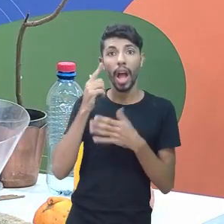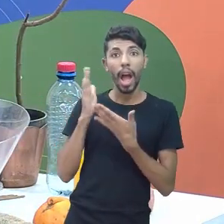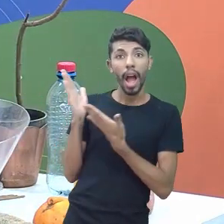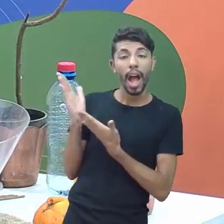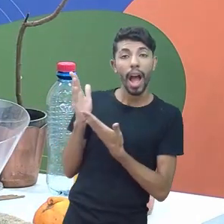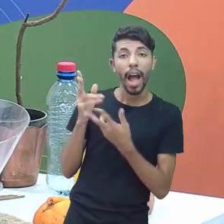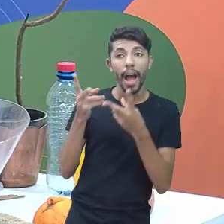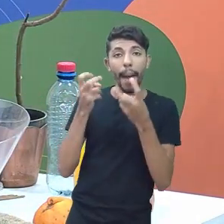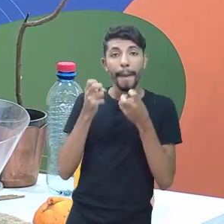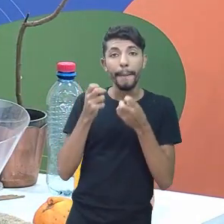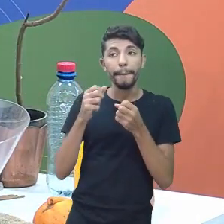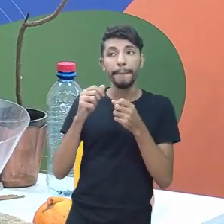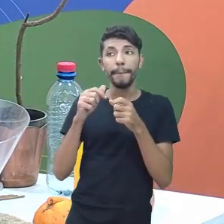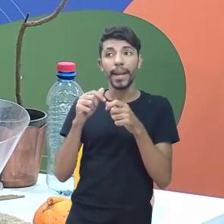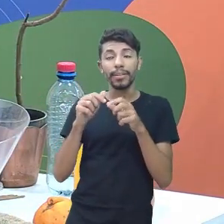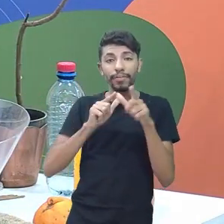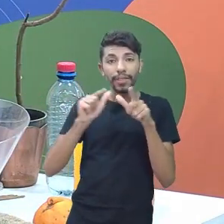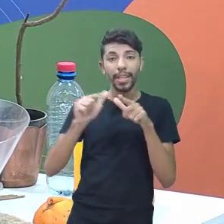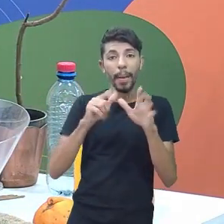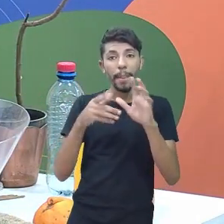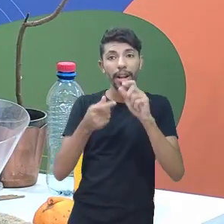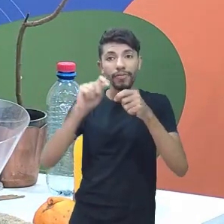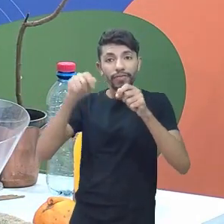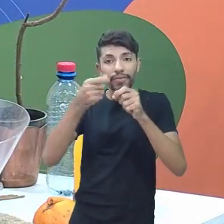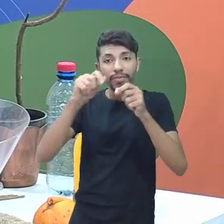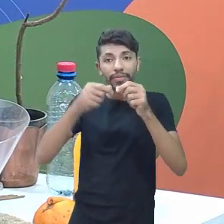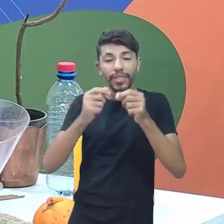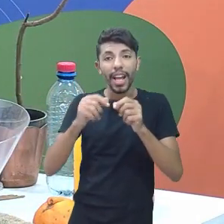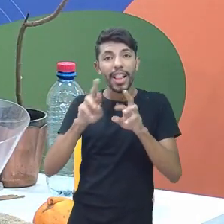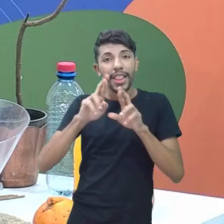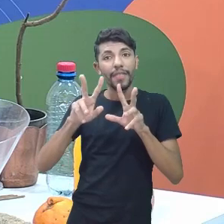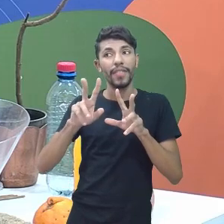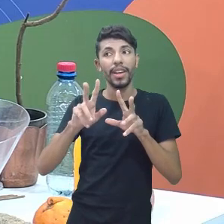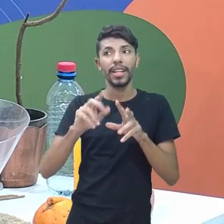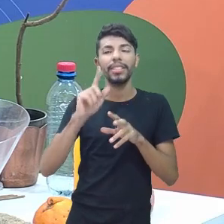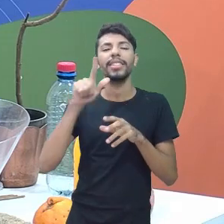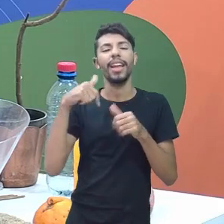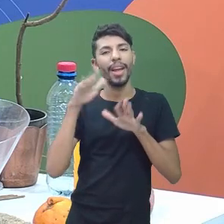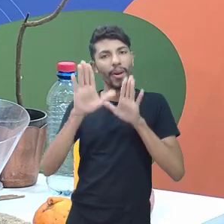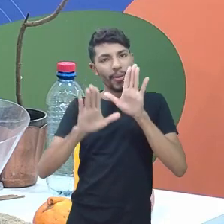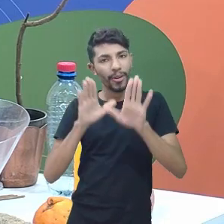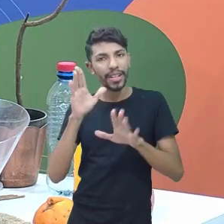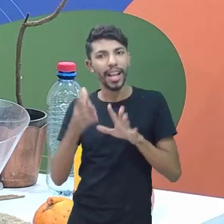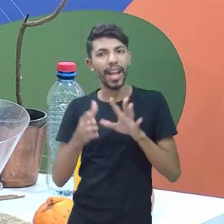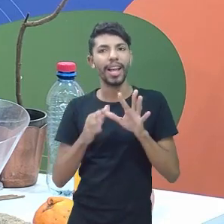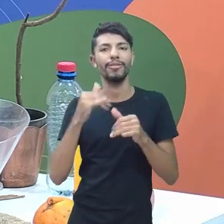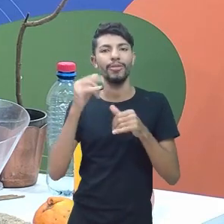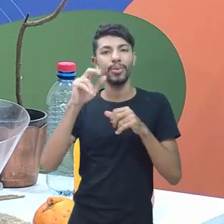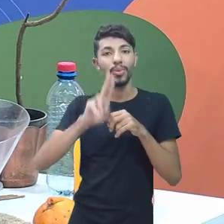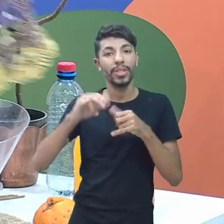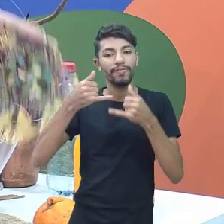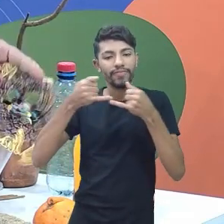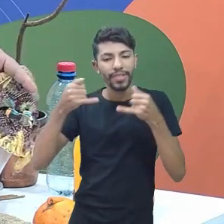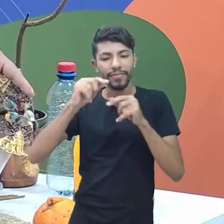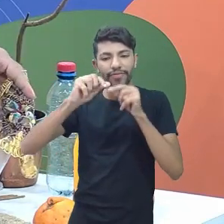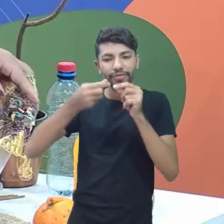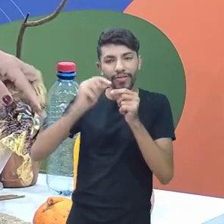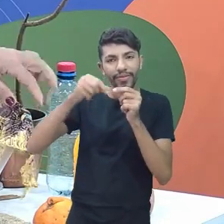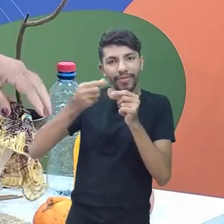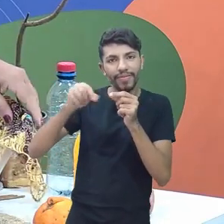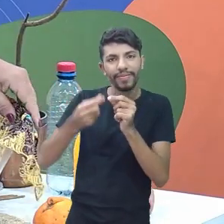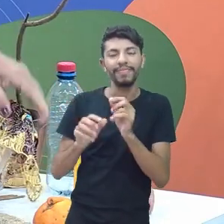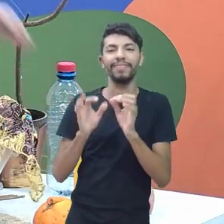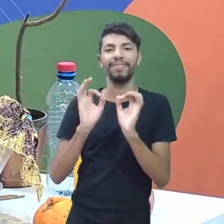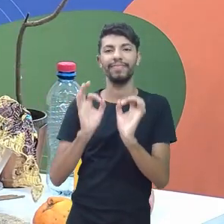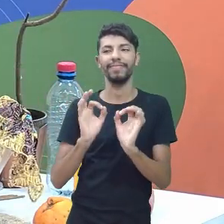manual bem diferente. Pois é, feito com muito cuidado, com linhas. Então, um trabalho manual.